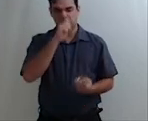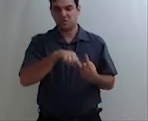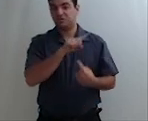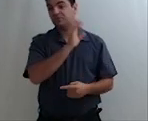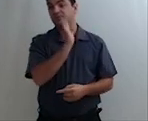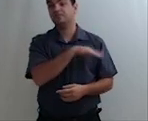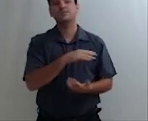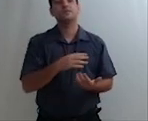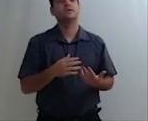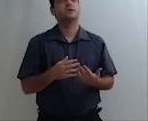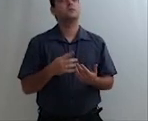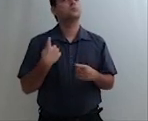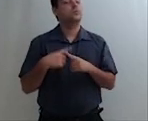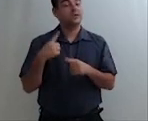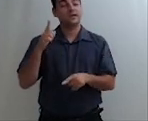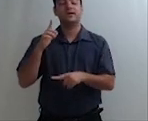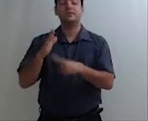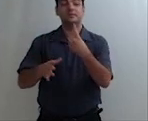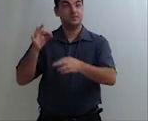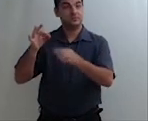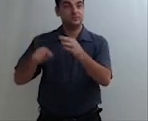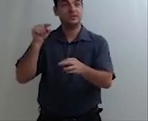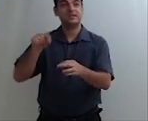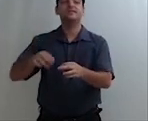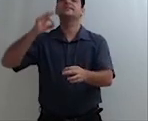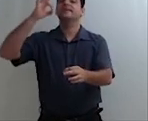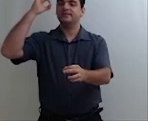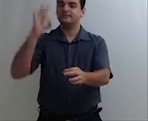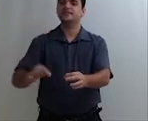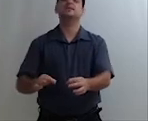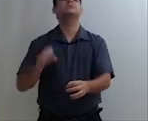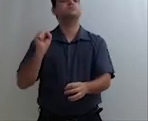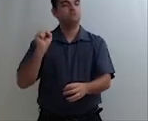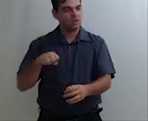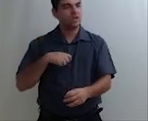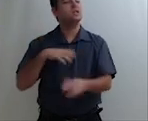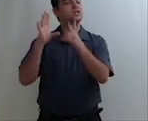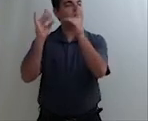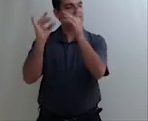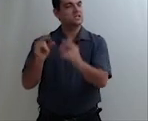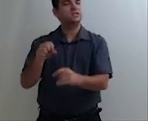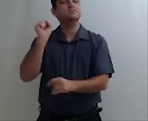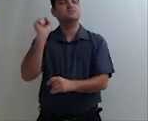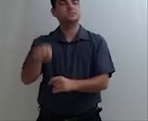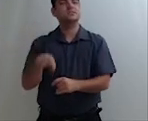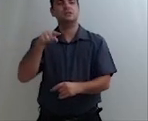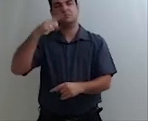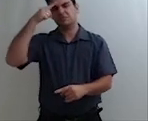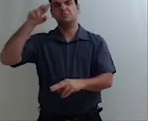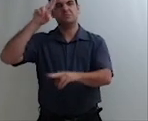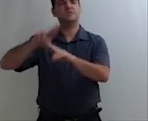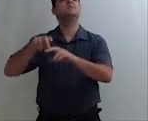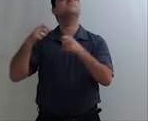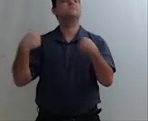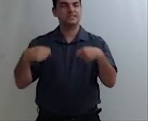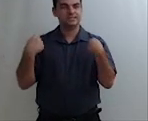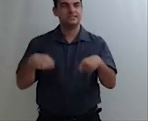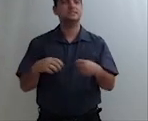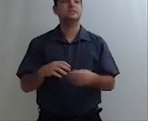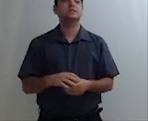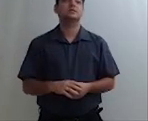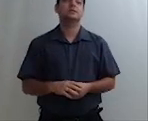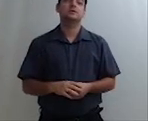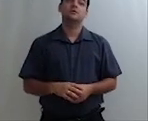decisão de primeiro grau aponta motivação suficiente para a prisão preventiva os